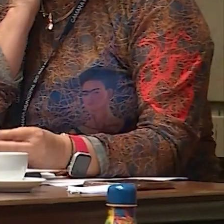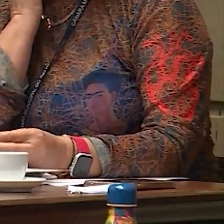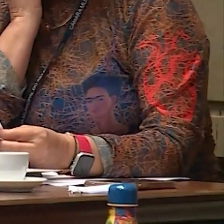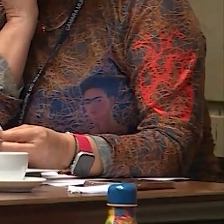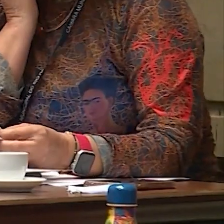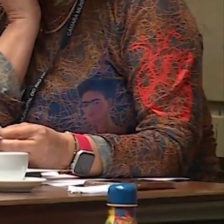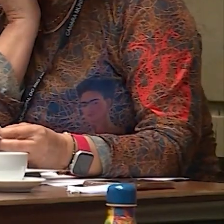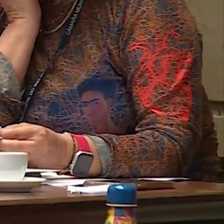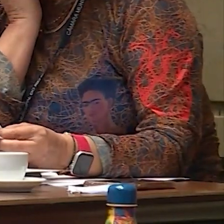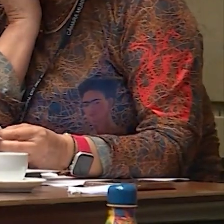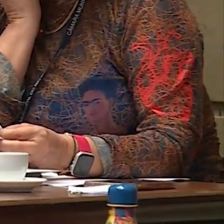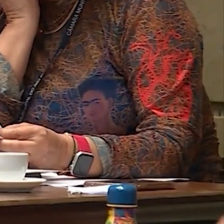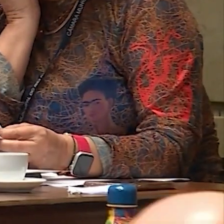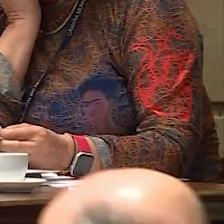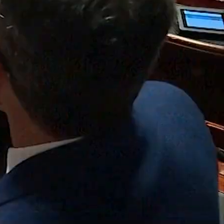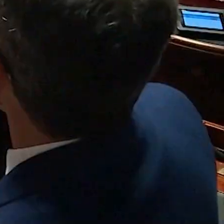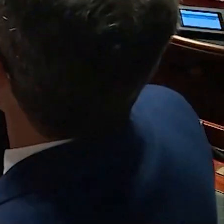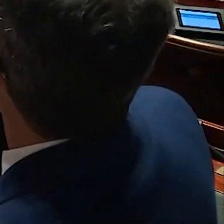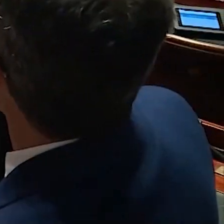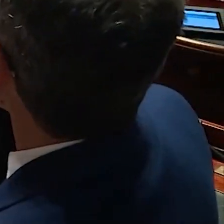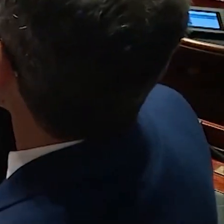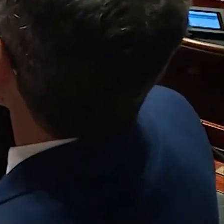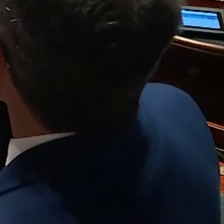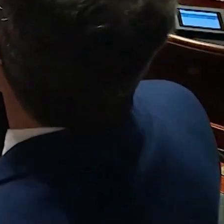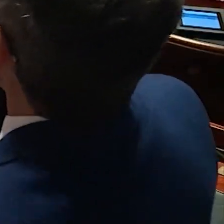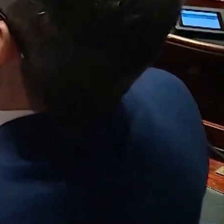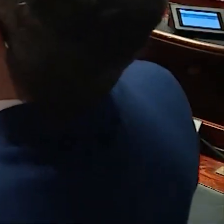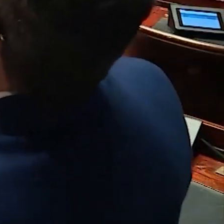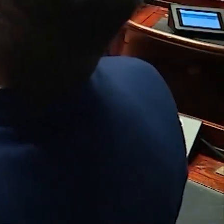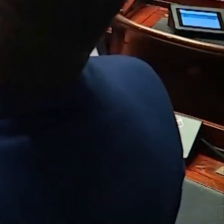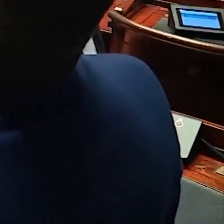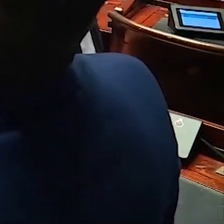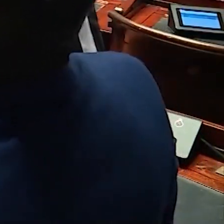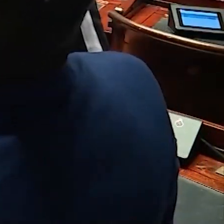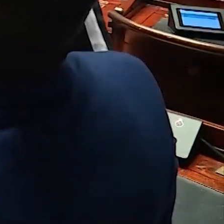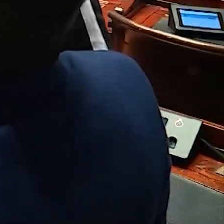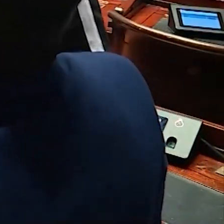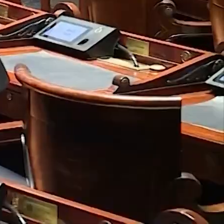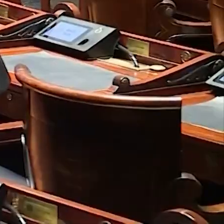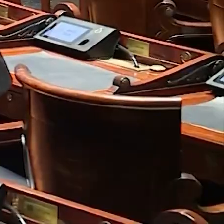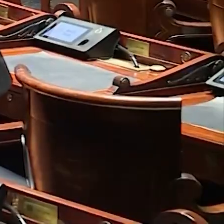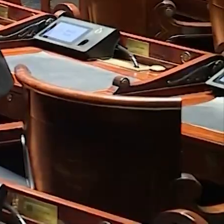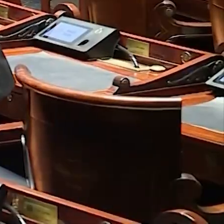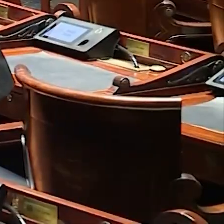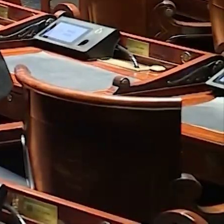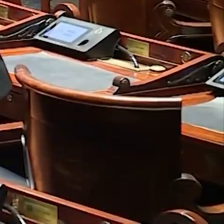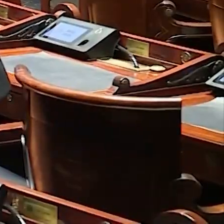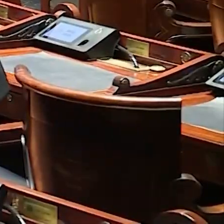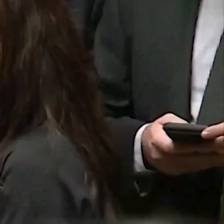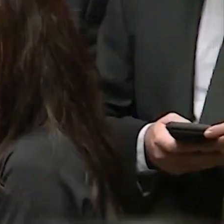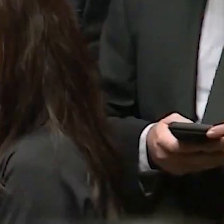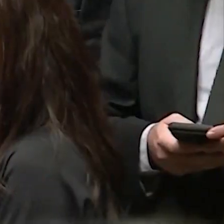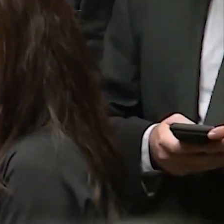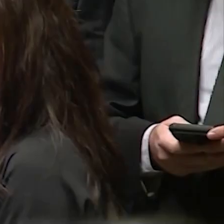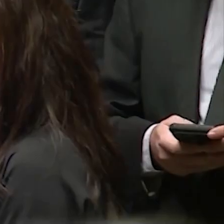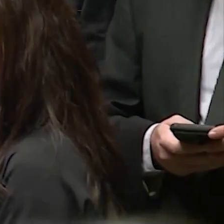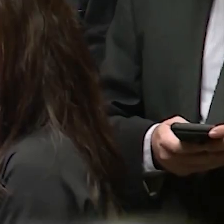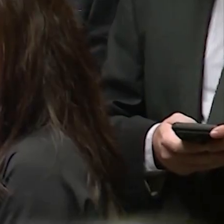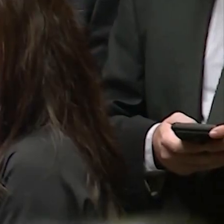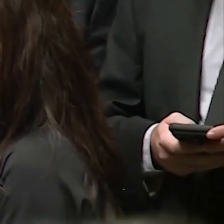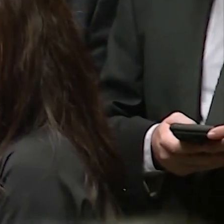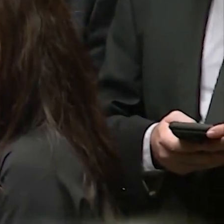O trabalho deve ser feito em conjunto pelas secretarias de saúde e educação cabe a equipe responsável por cada unidade de